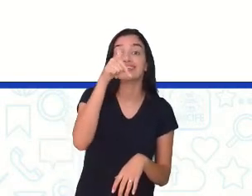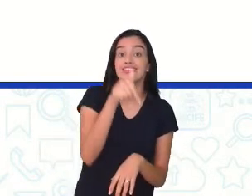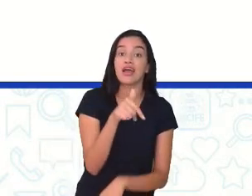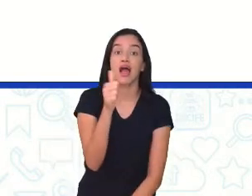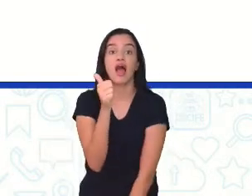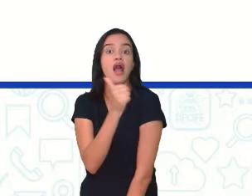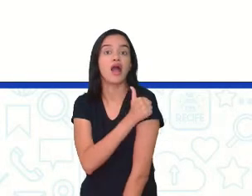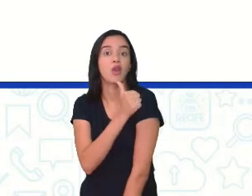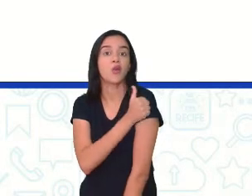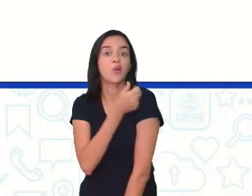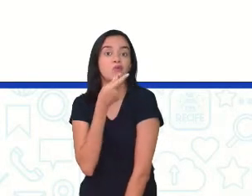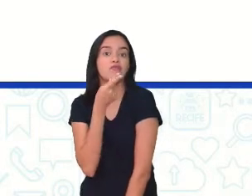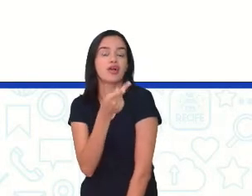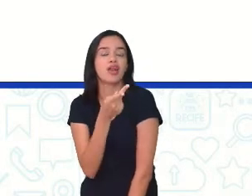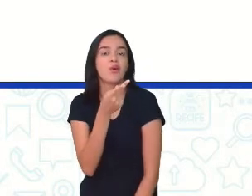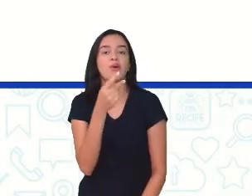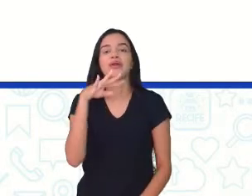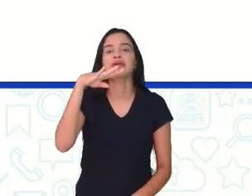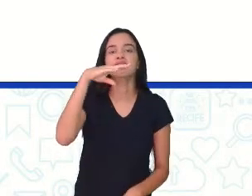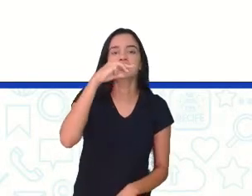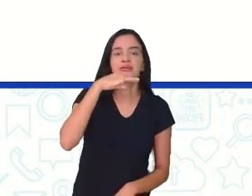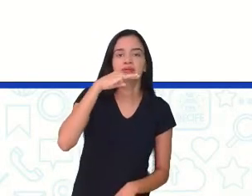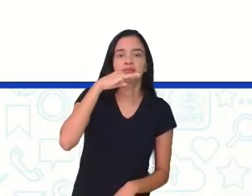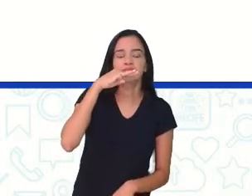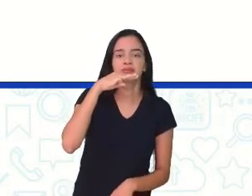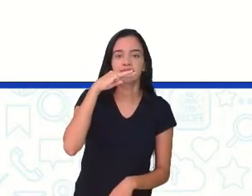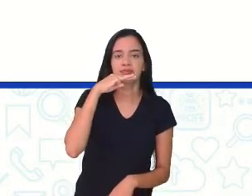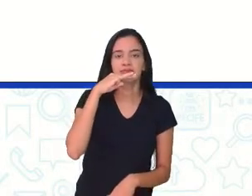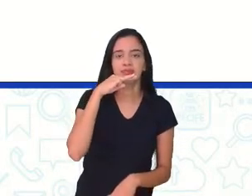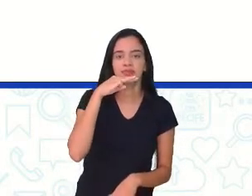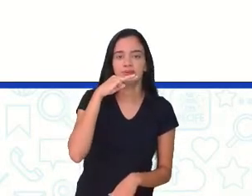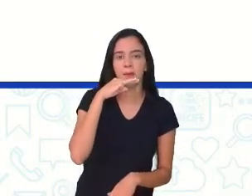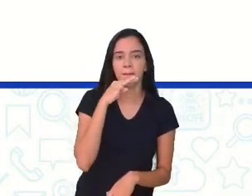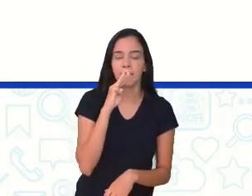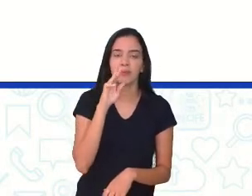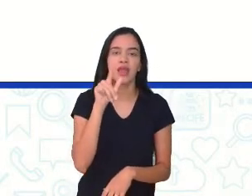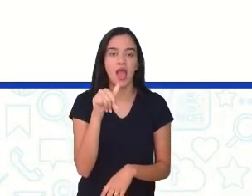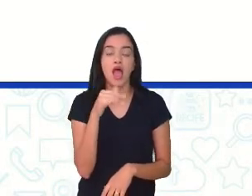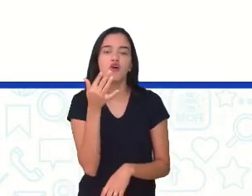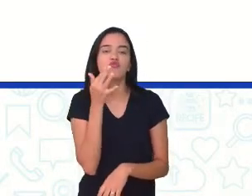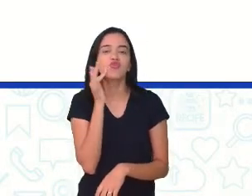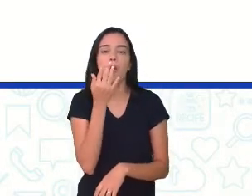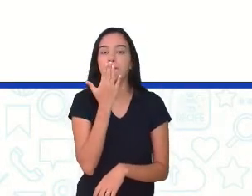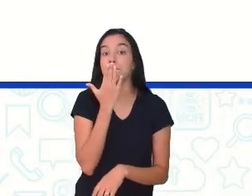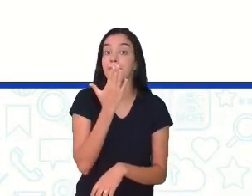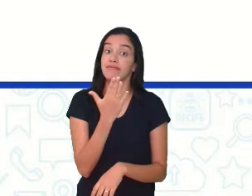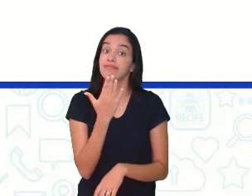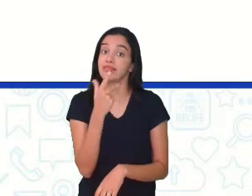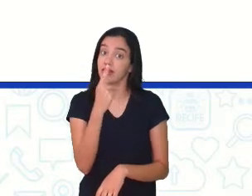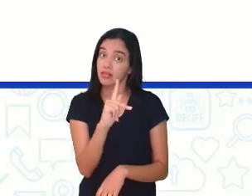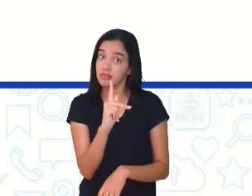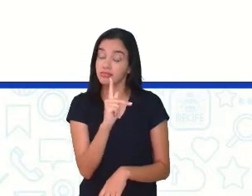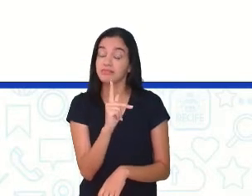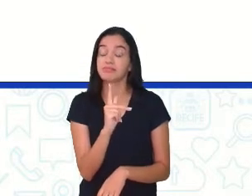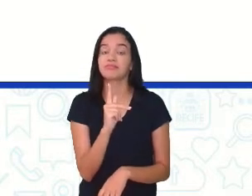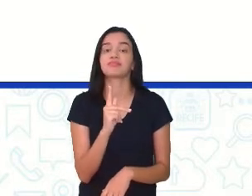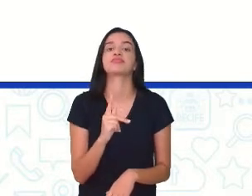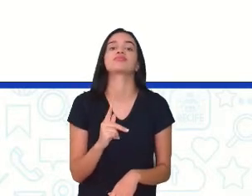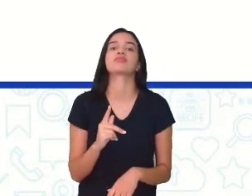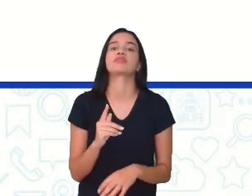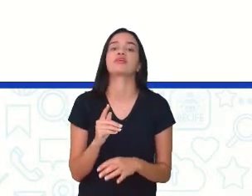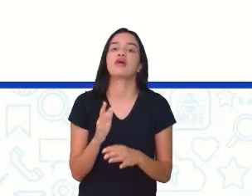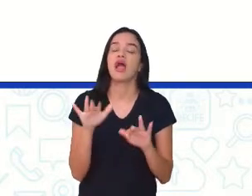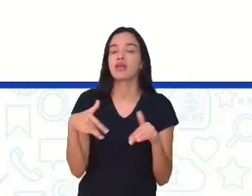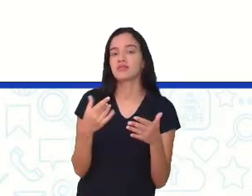alunos disseram que a manga, tá? Ela é a fruta preferida delas, beleza?